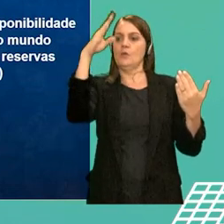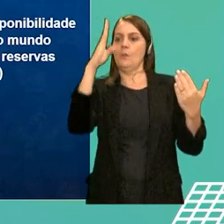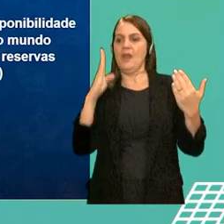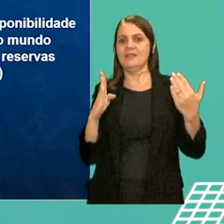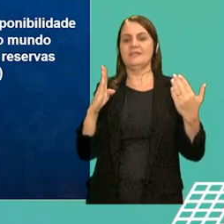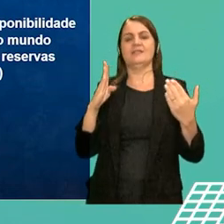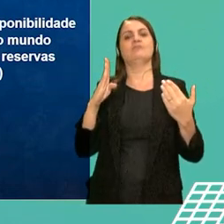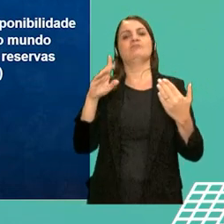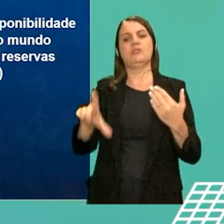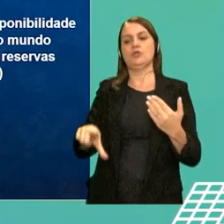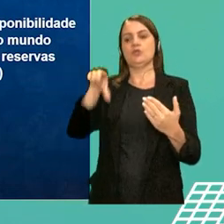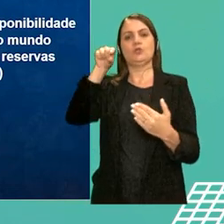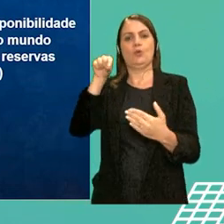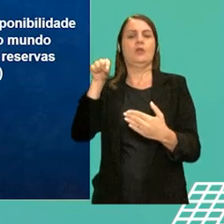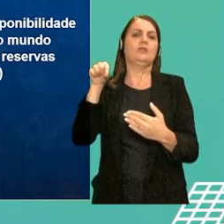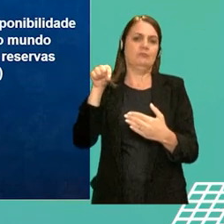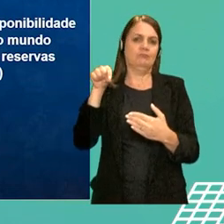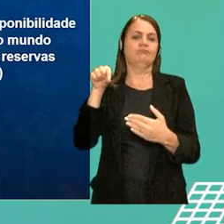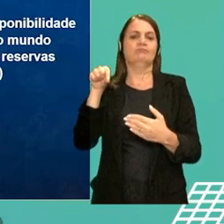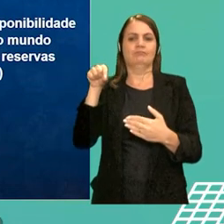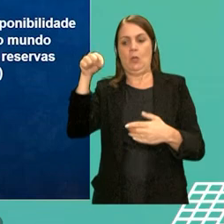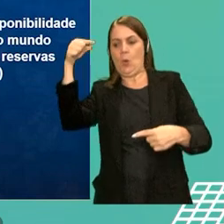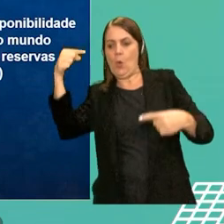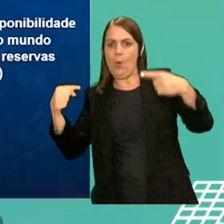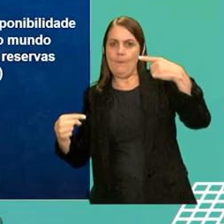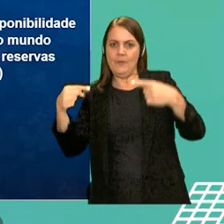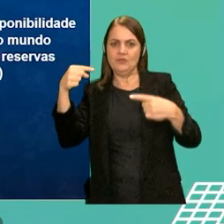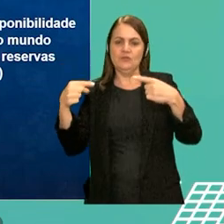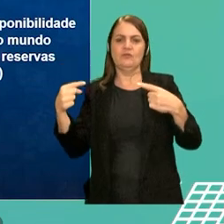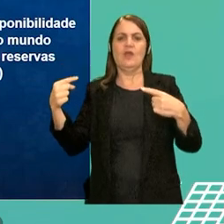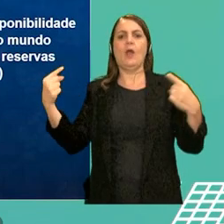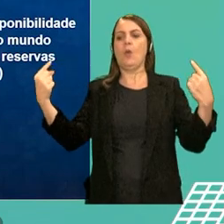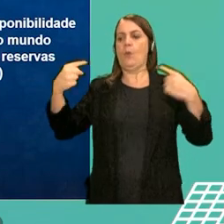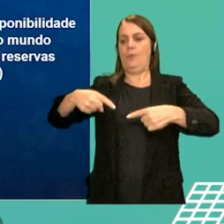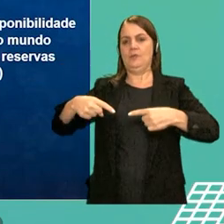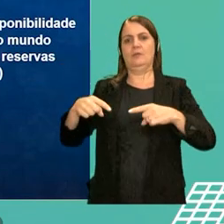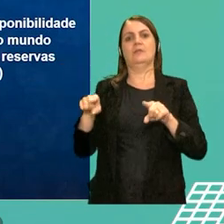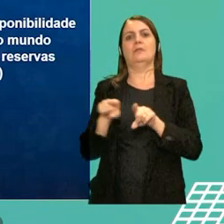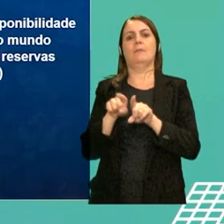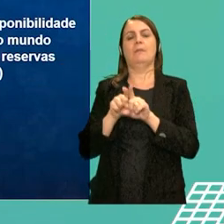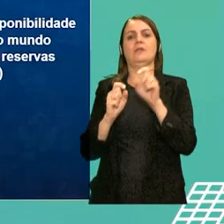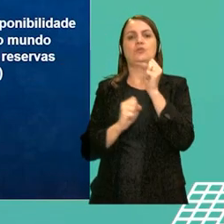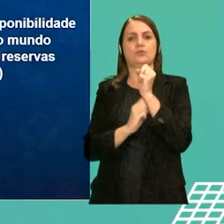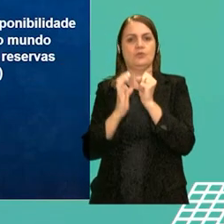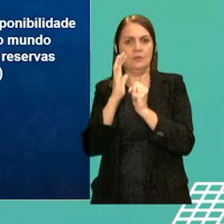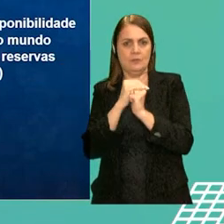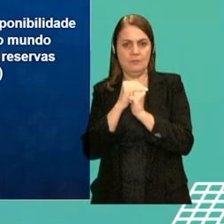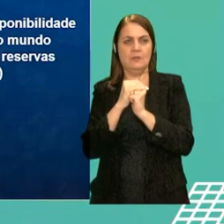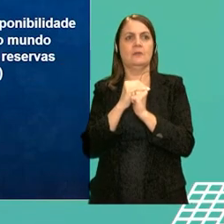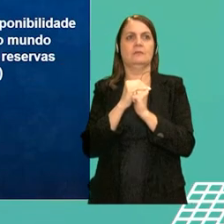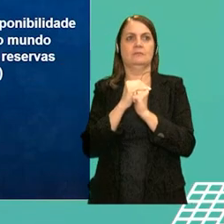quando se fala de competitividade e sustentabilidade no contexto internacional.